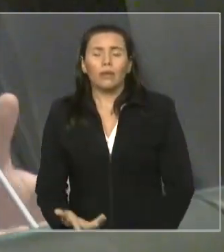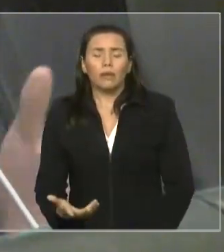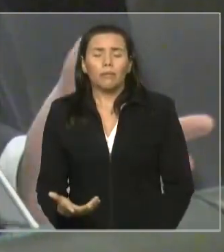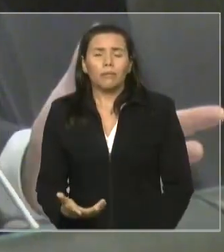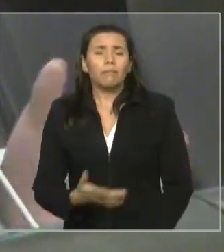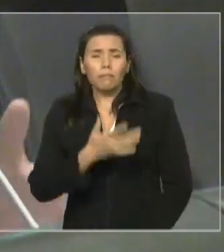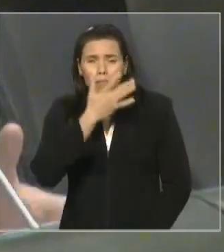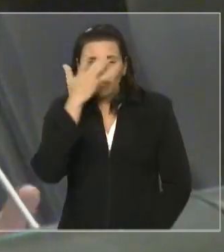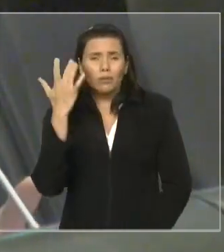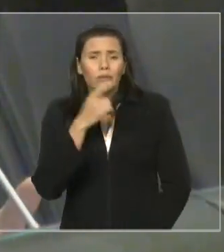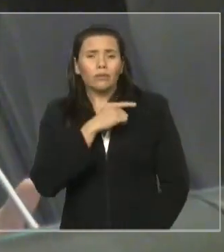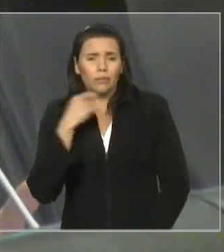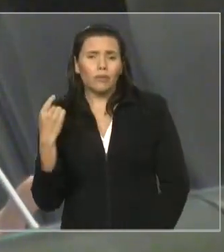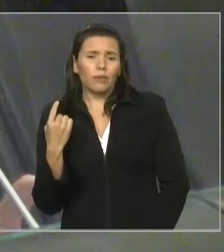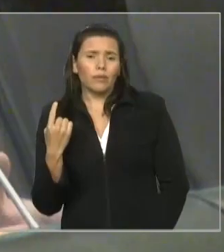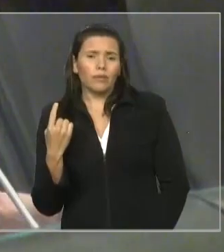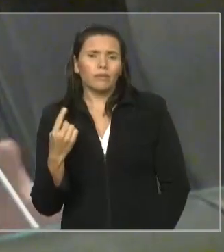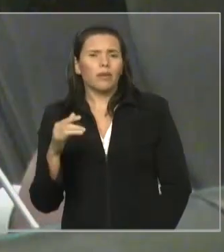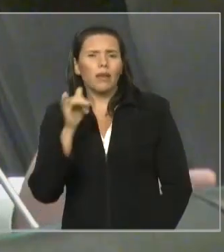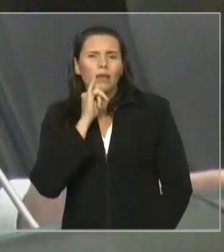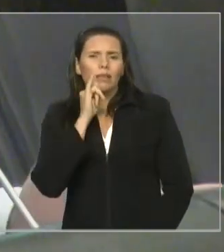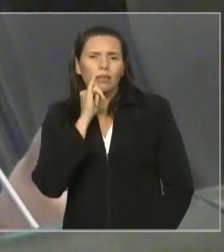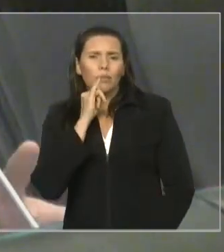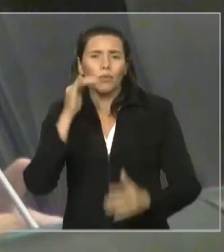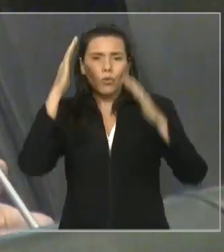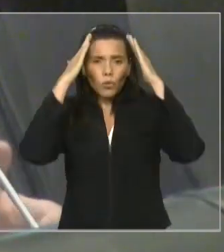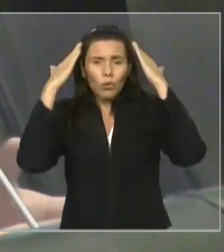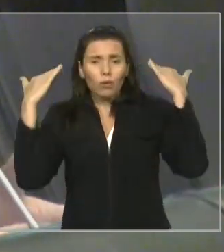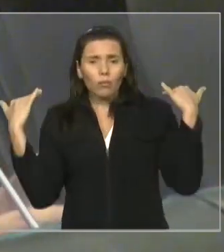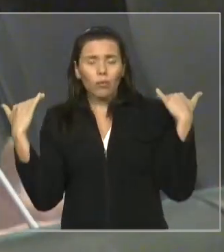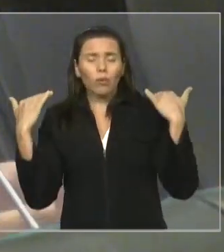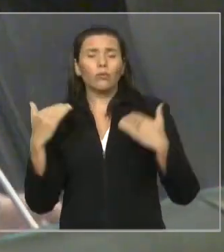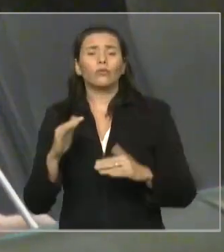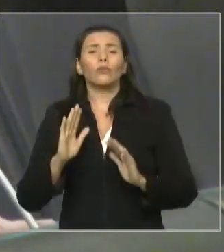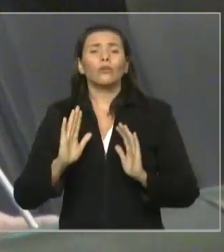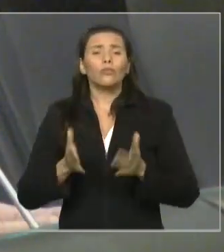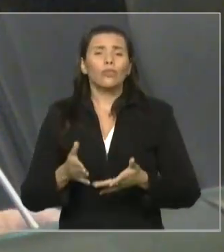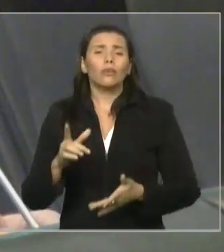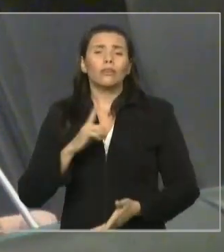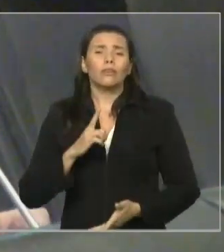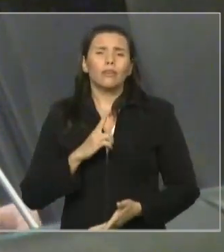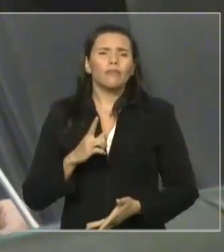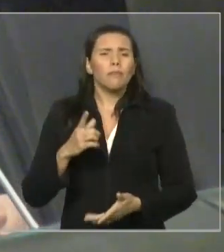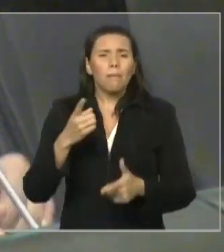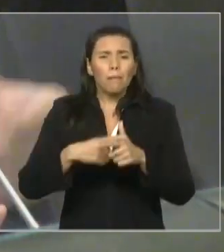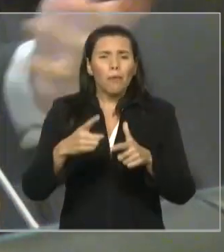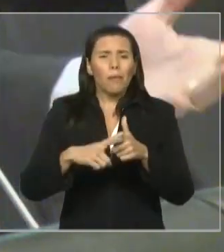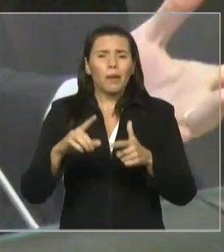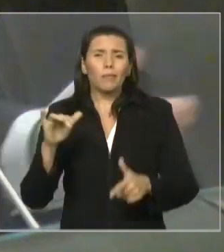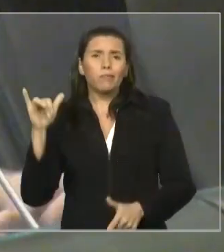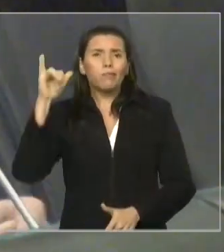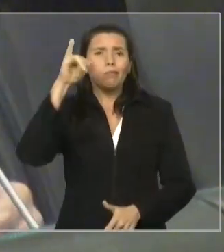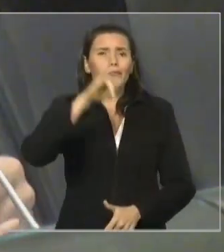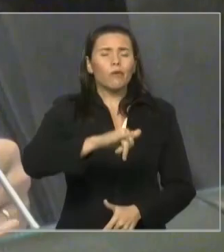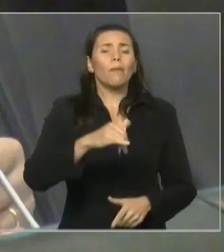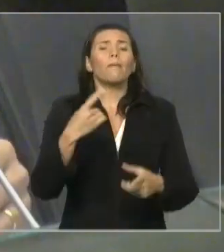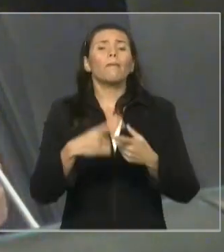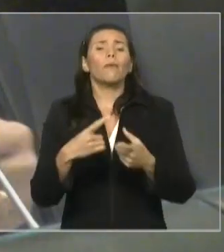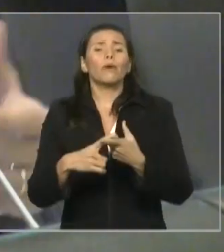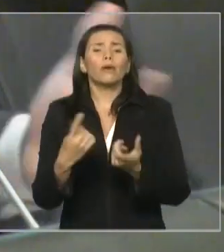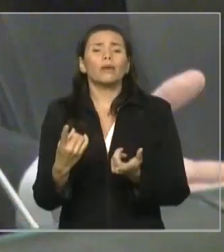essa questão de preservação ambiental e desequilíbrios também ambientais,